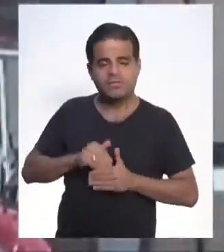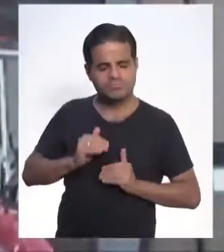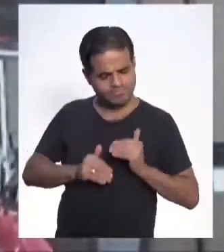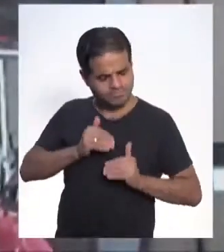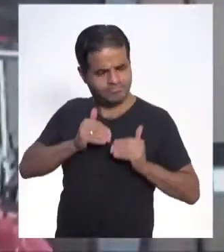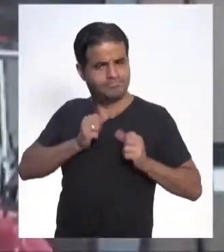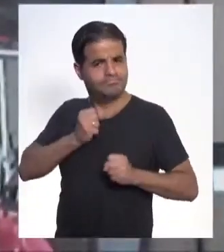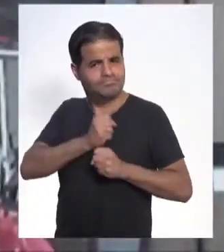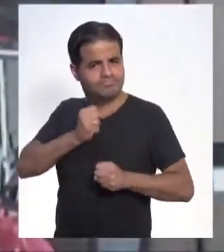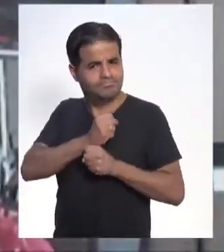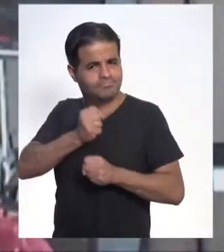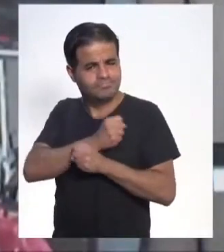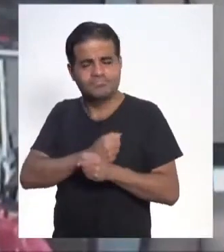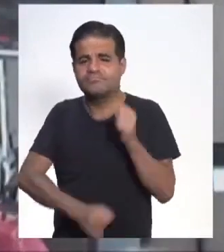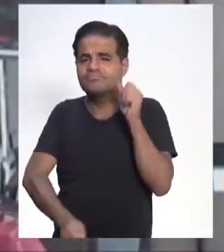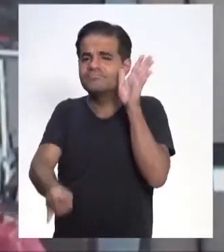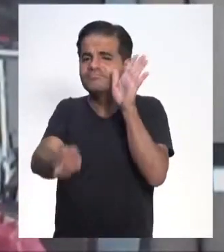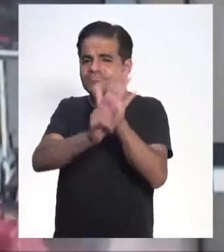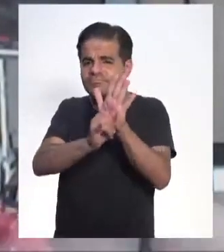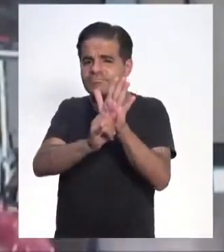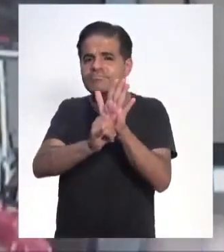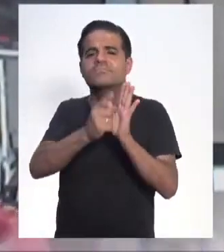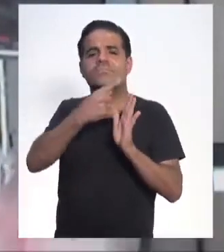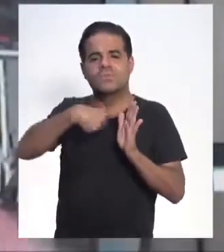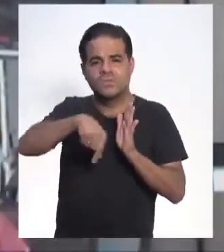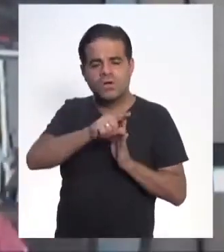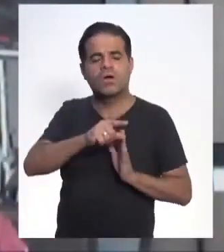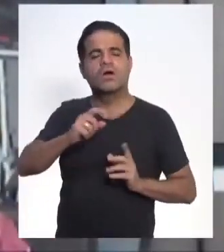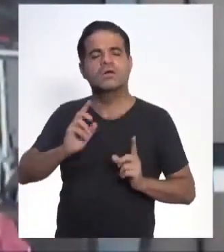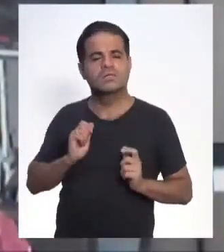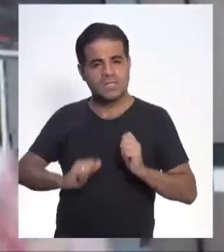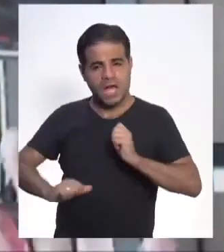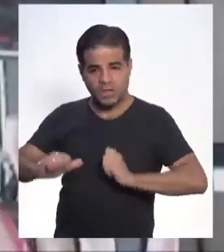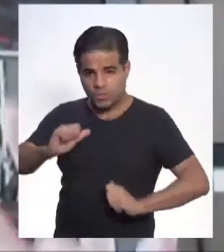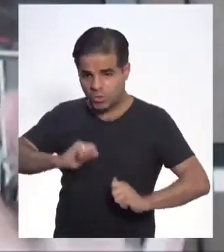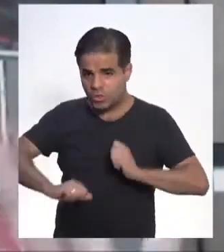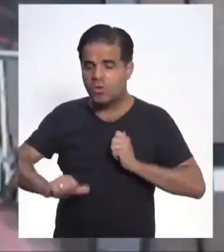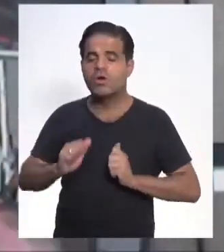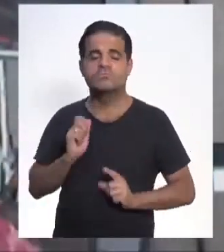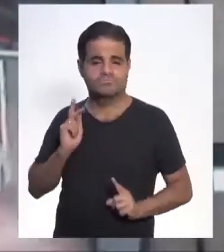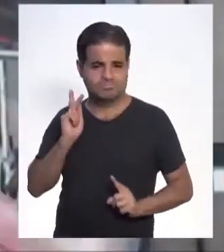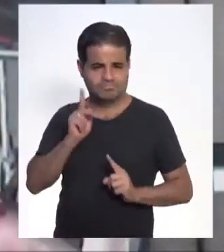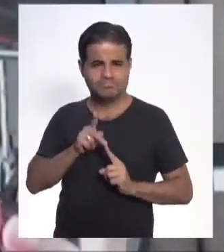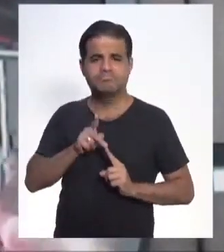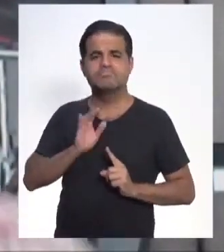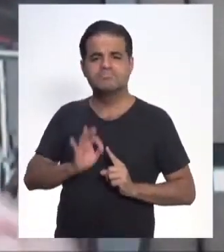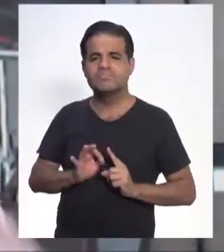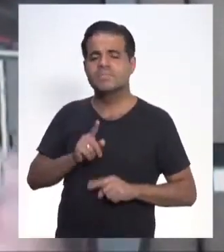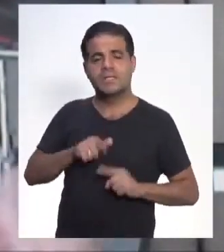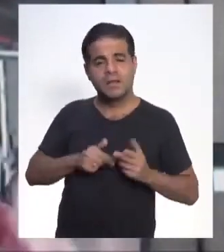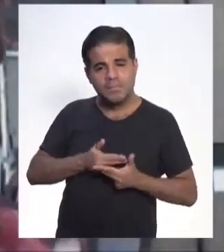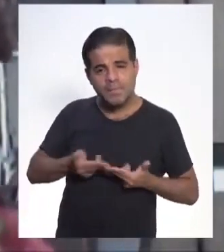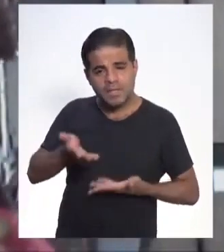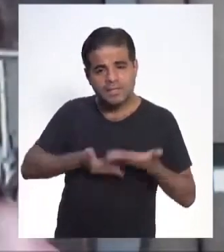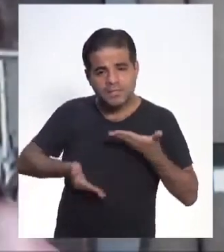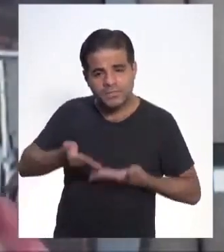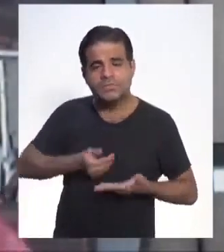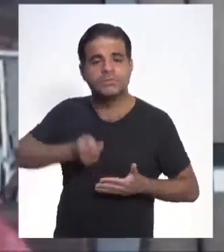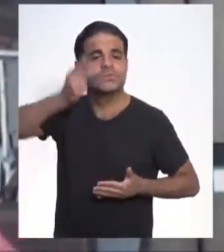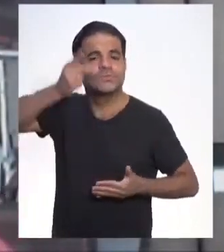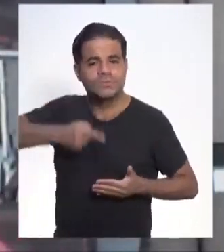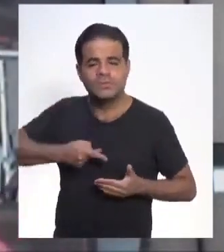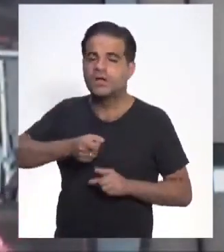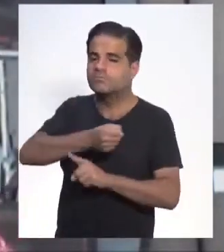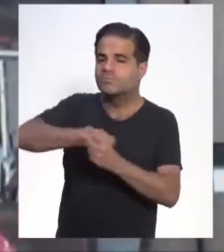processo de construção da identidade, nós somos atores e personagem. Então, esse elemento, né, da relação entre indivíduo